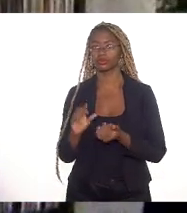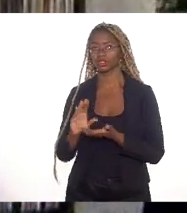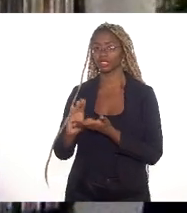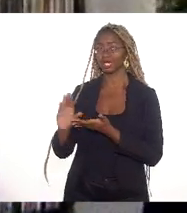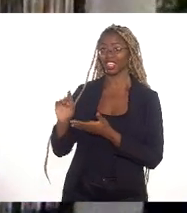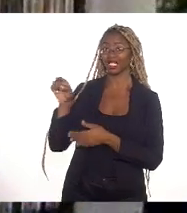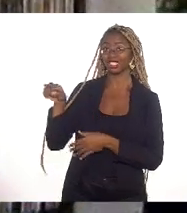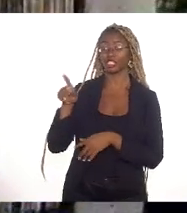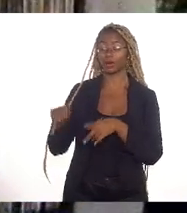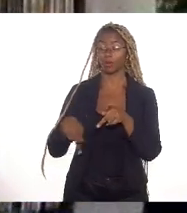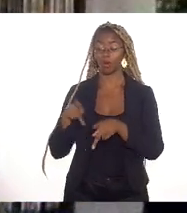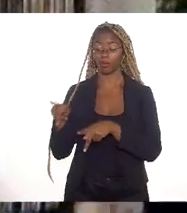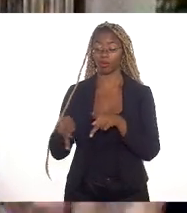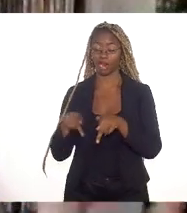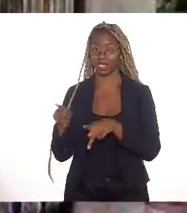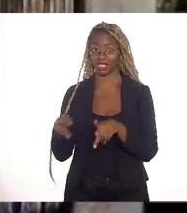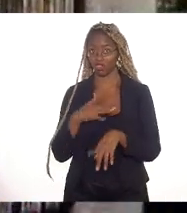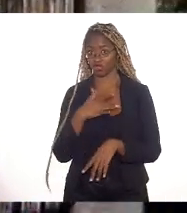na pandemia,